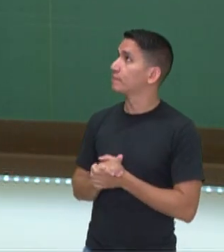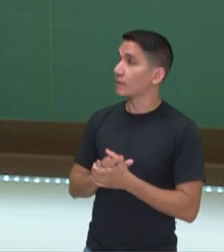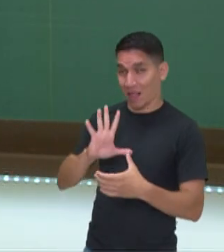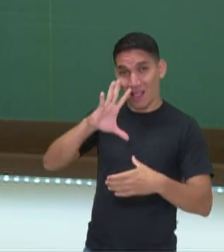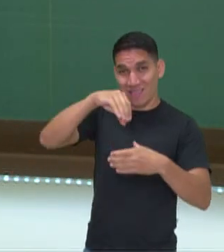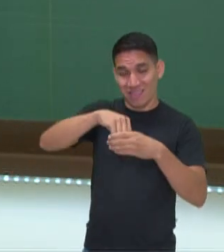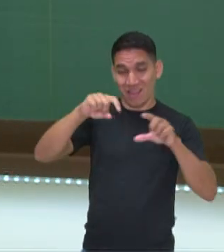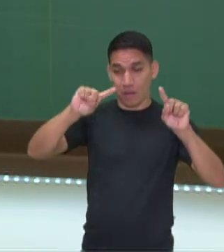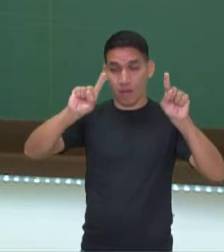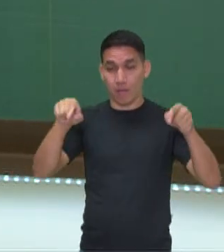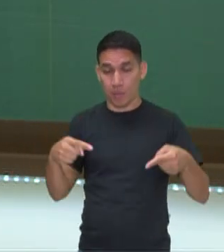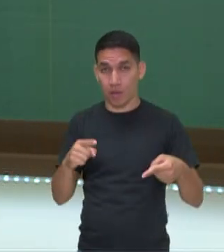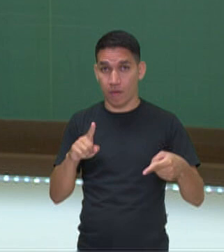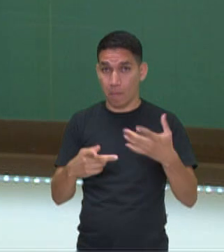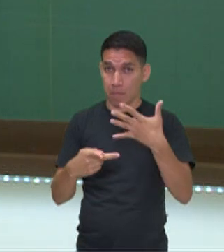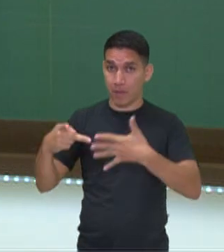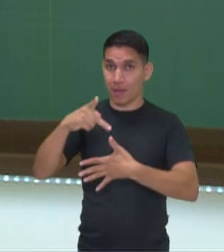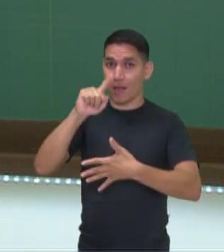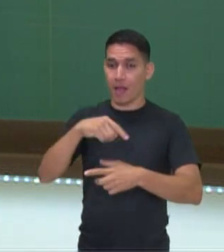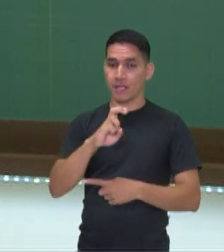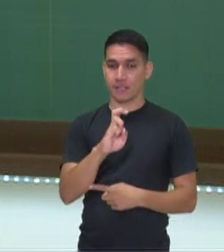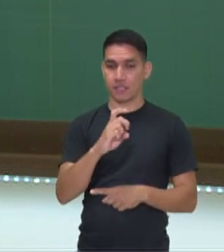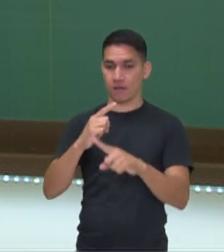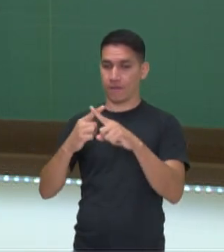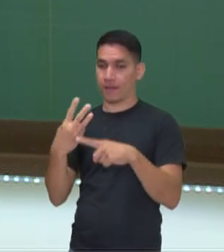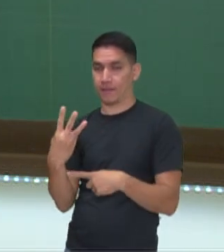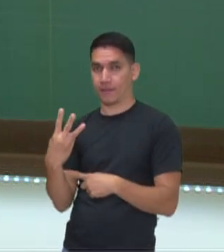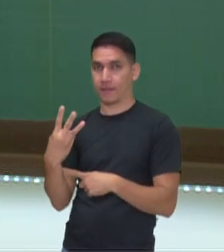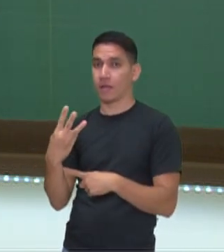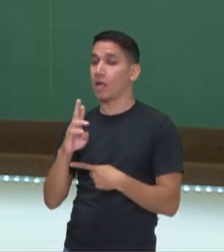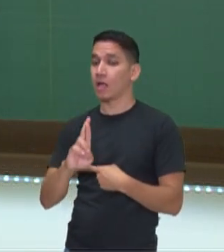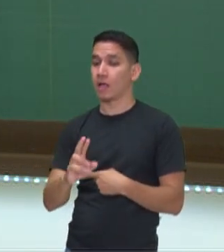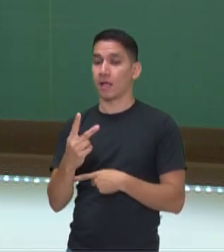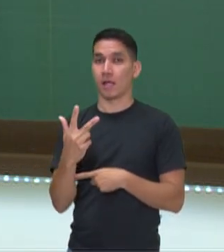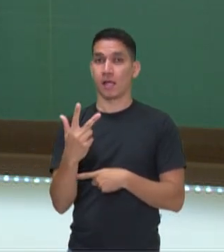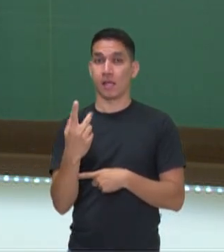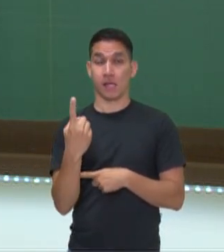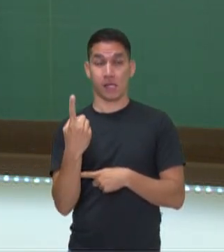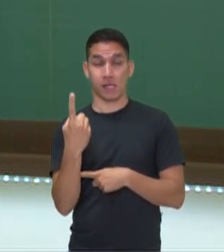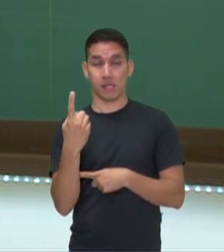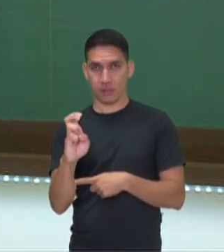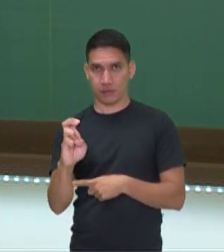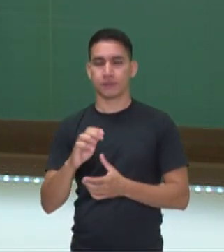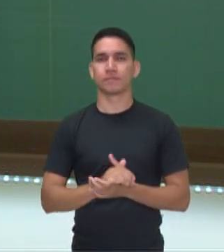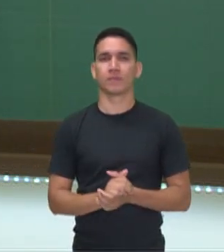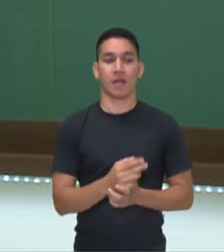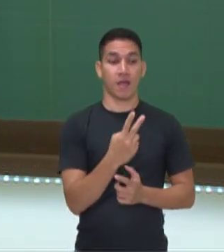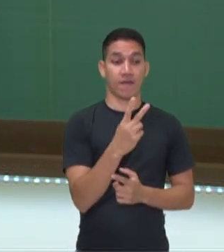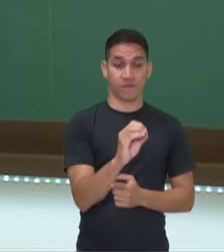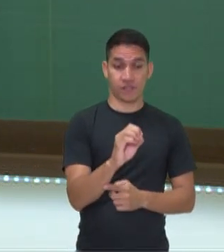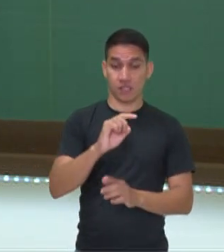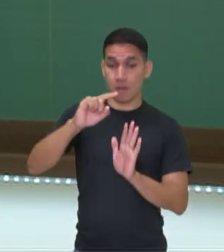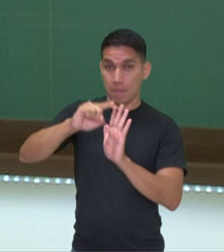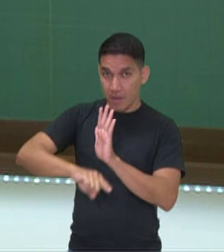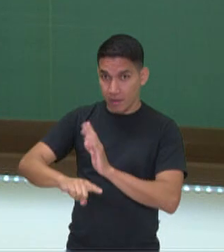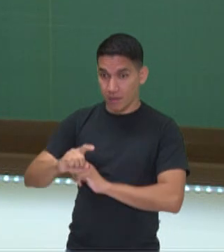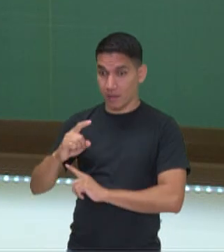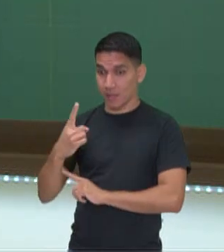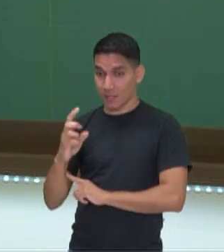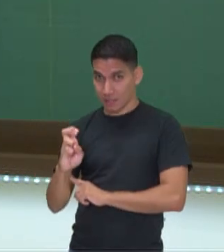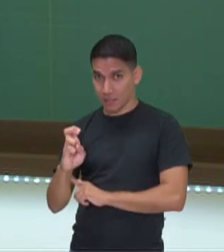Dentro desse parênteses, vou resolver primeiro 5 vezes 3, que vai dar 15. 20 menos 15,